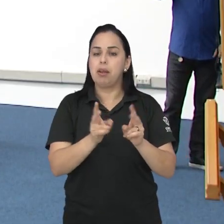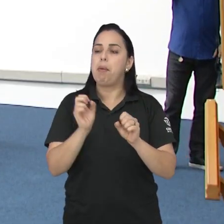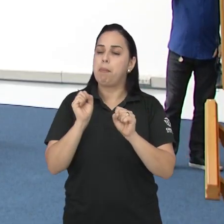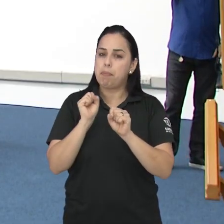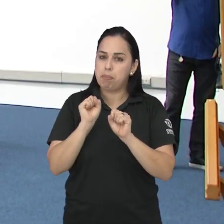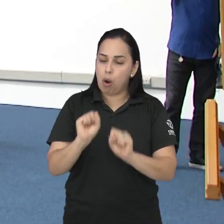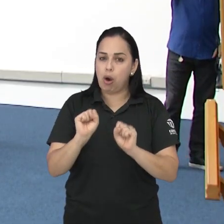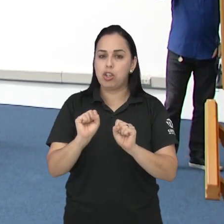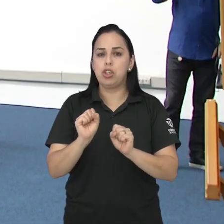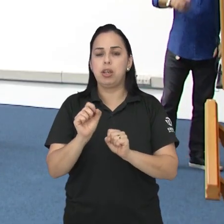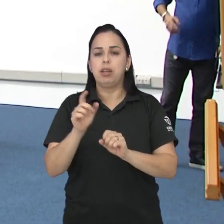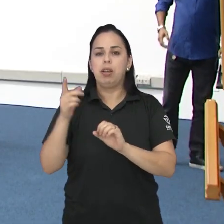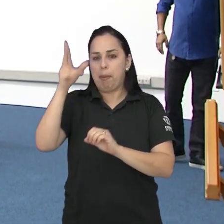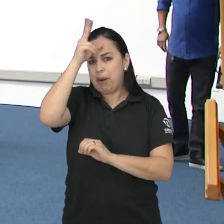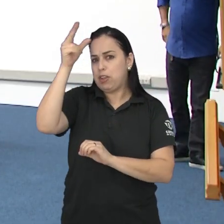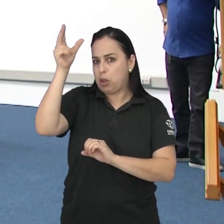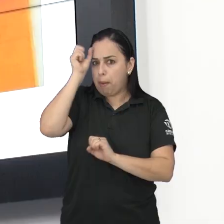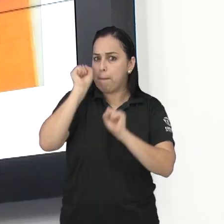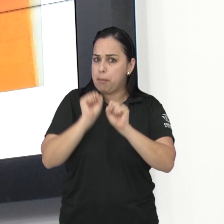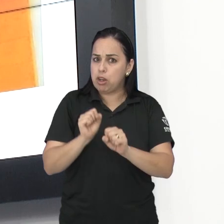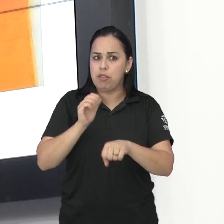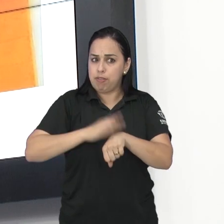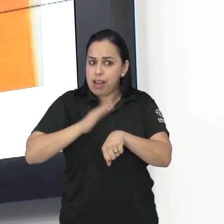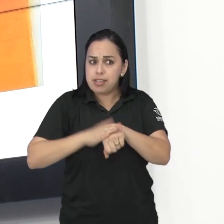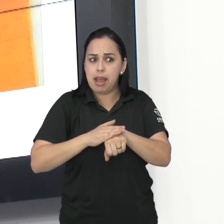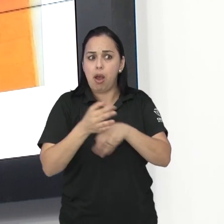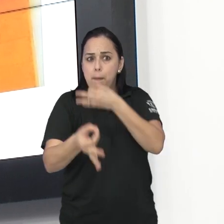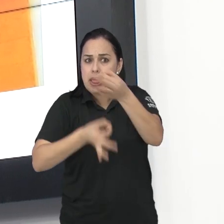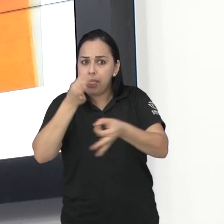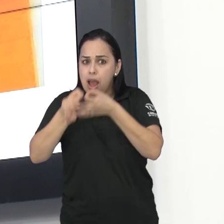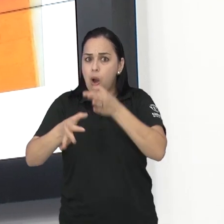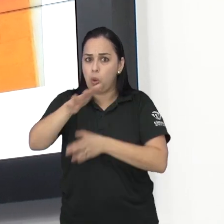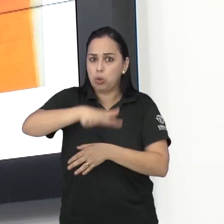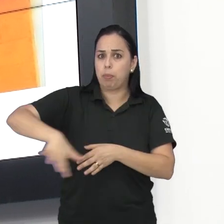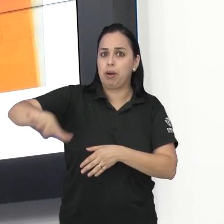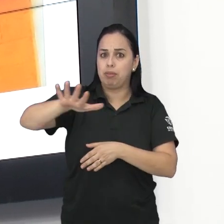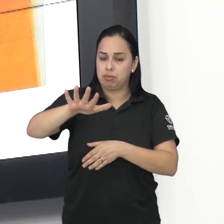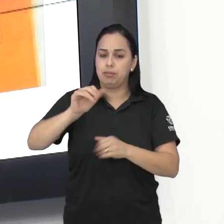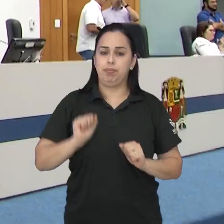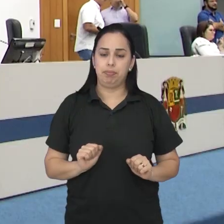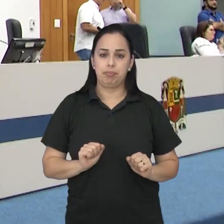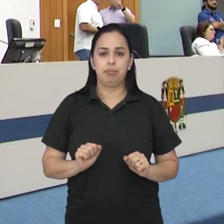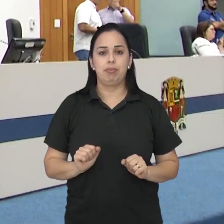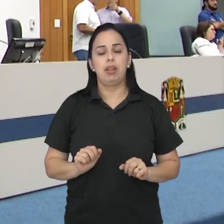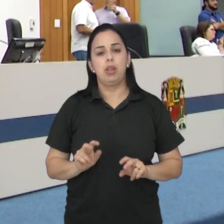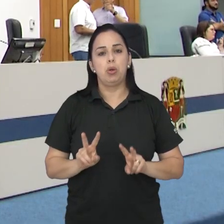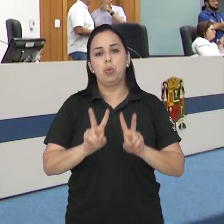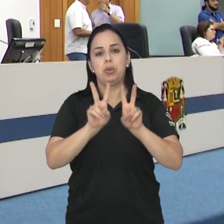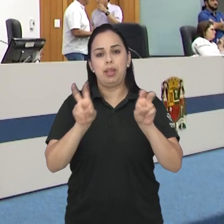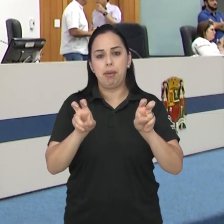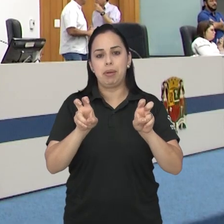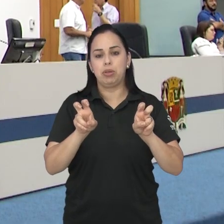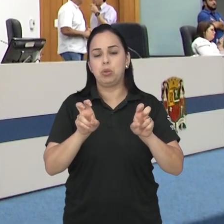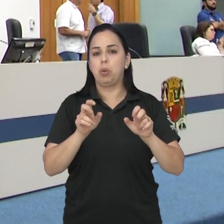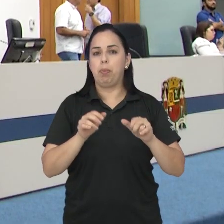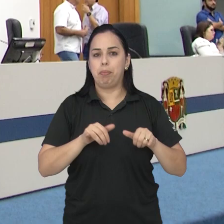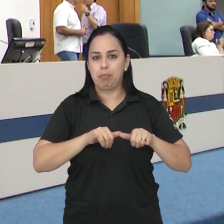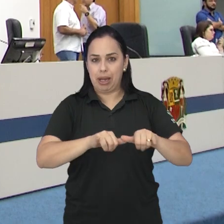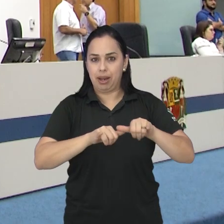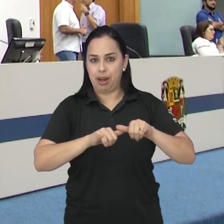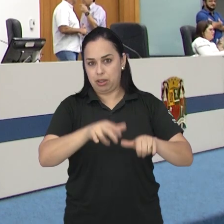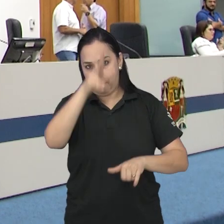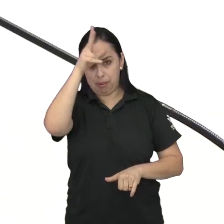prefeitura realize consultas populares antes de propor projetos de modernização. Também sobre o centenário do